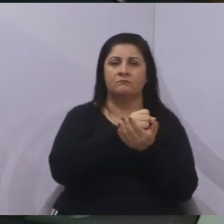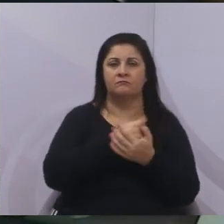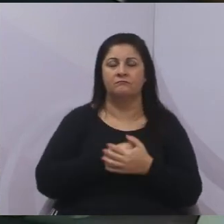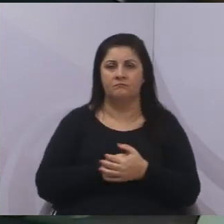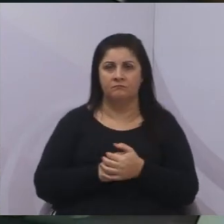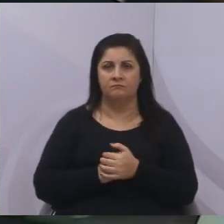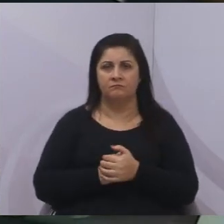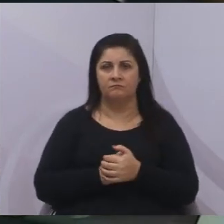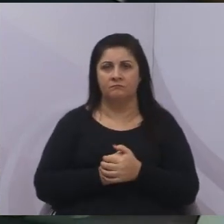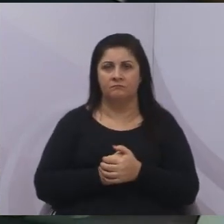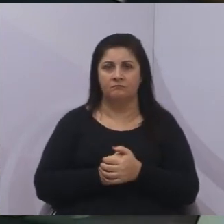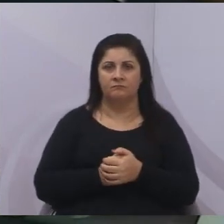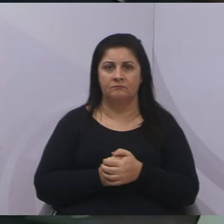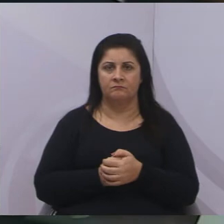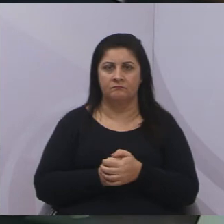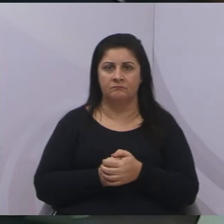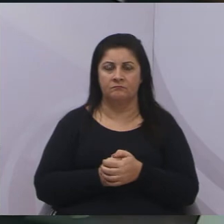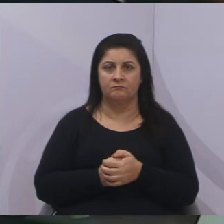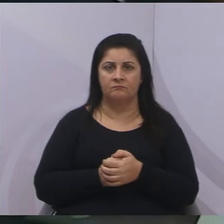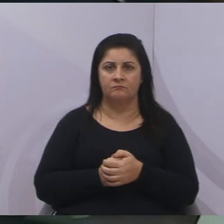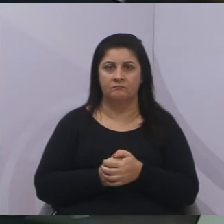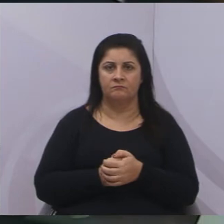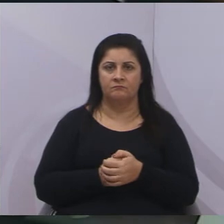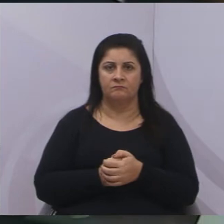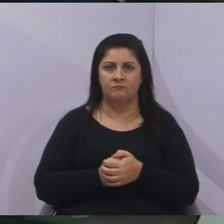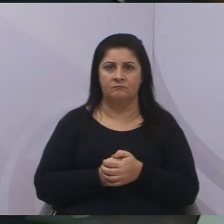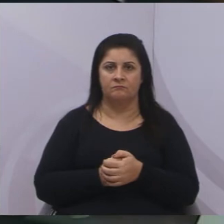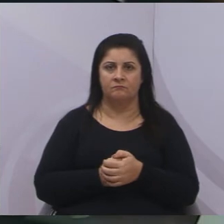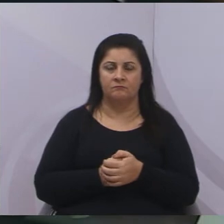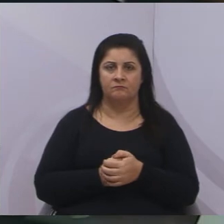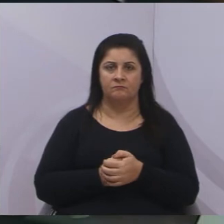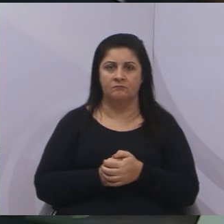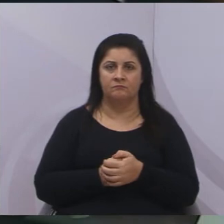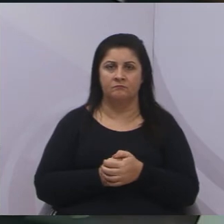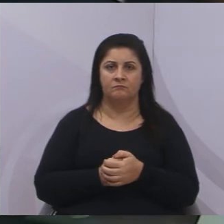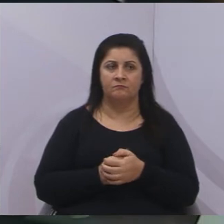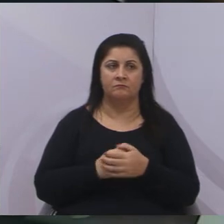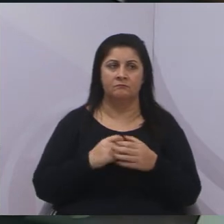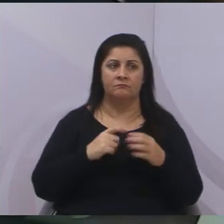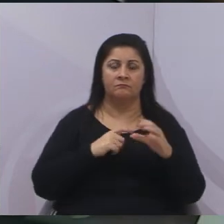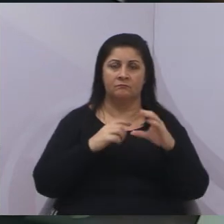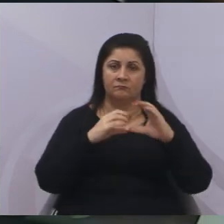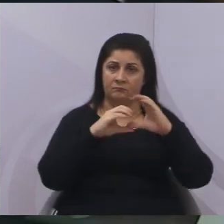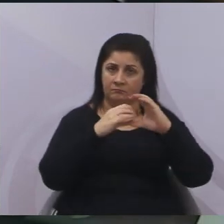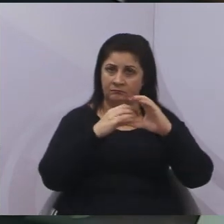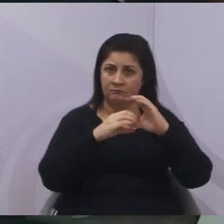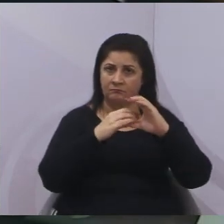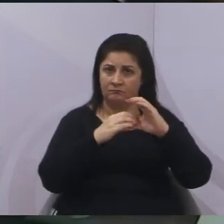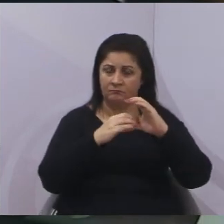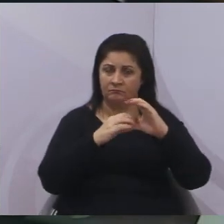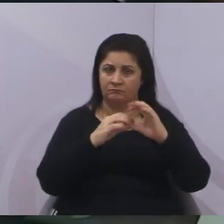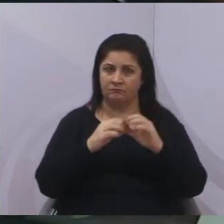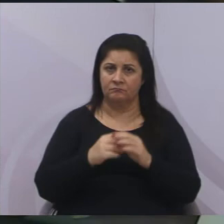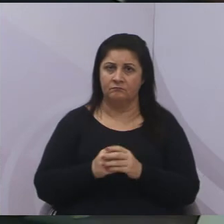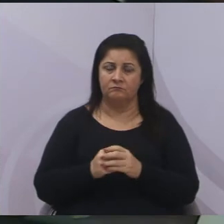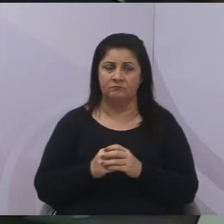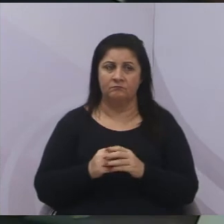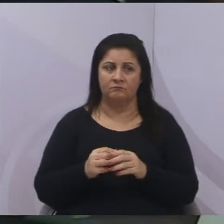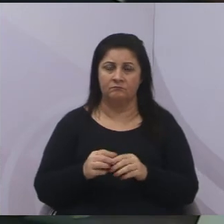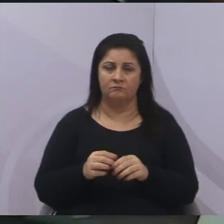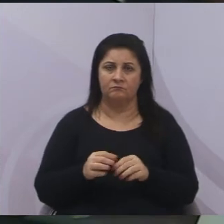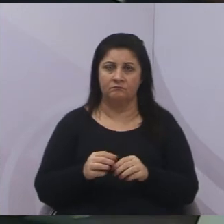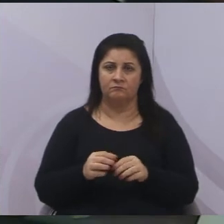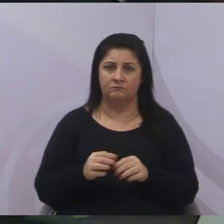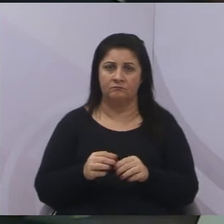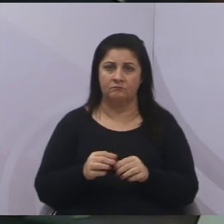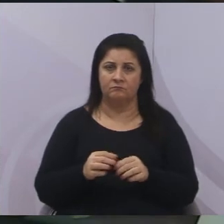Tivemos aí, né, um chamamento seletivo para preencher as vagas, contou com mais